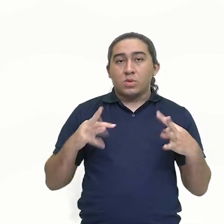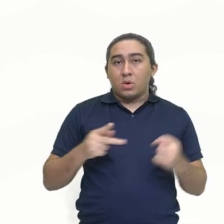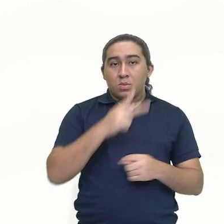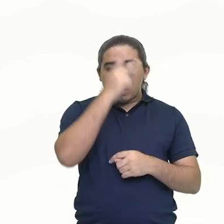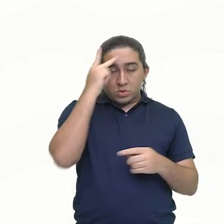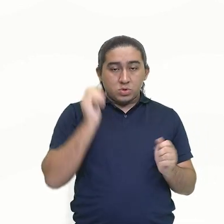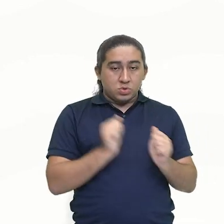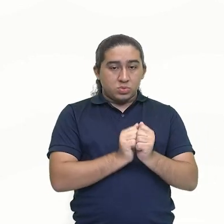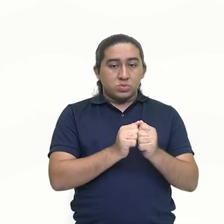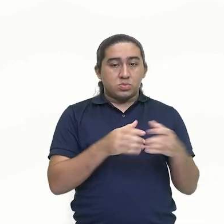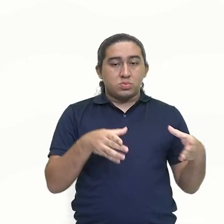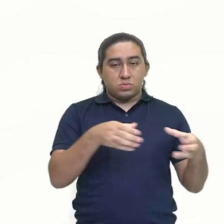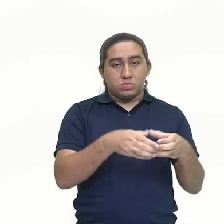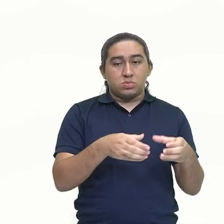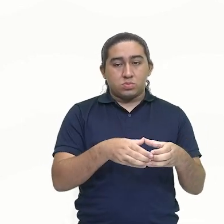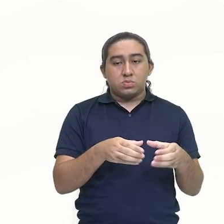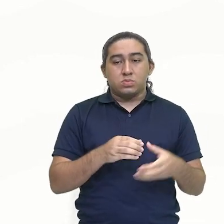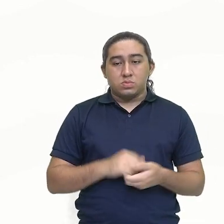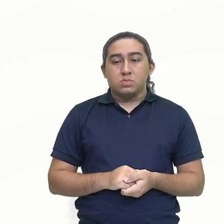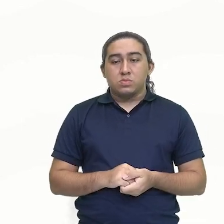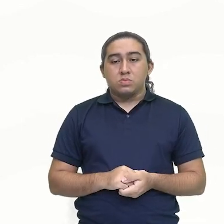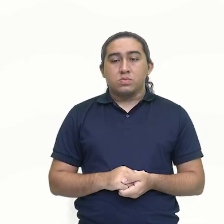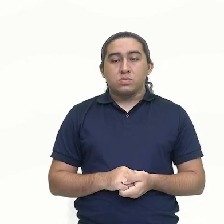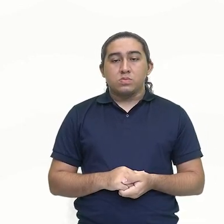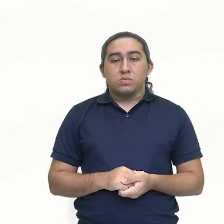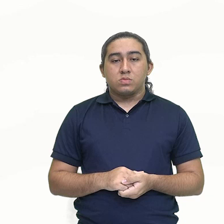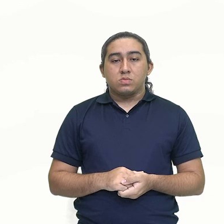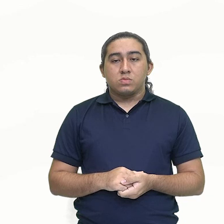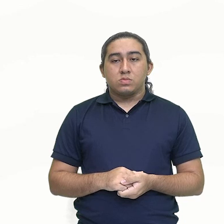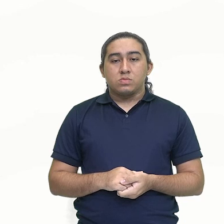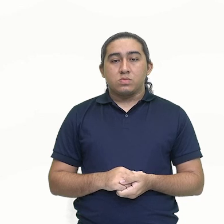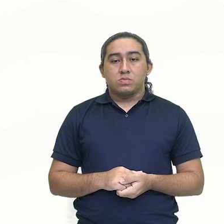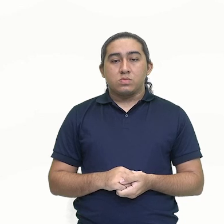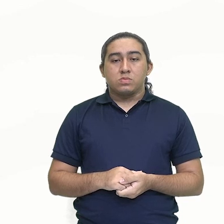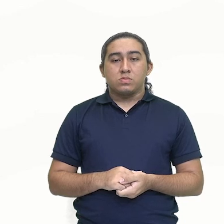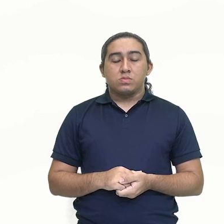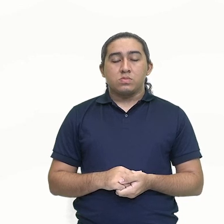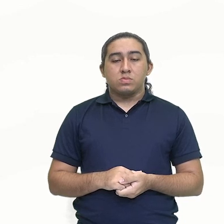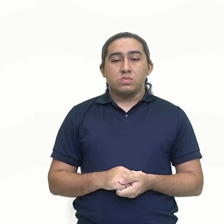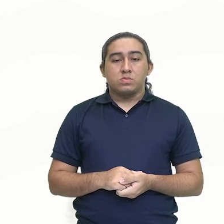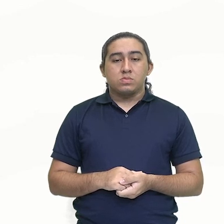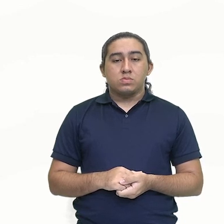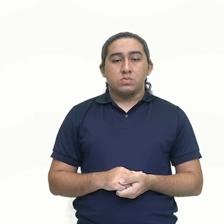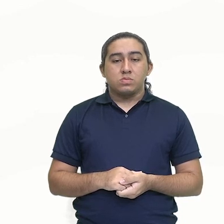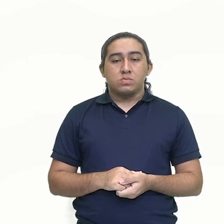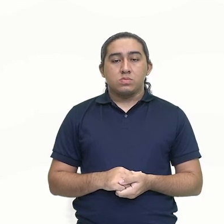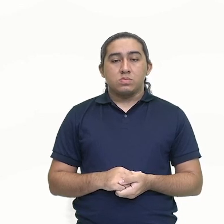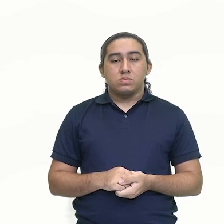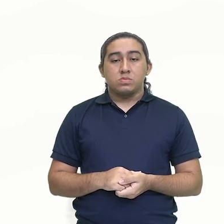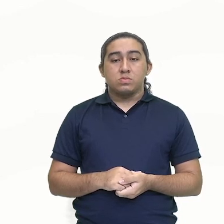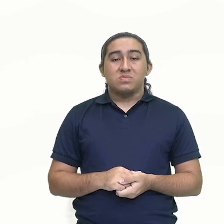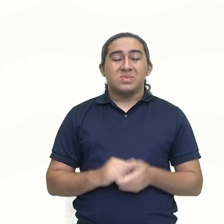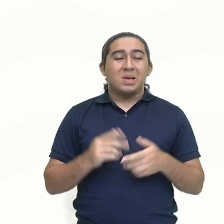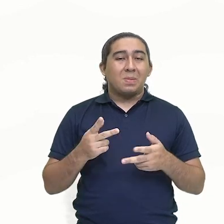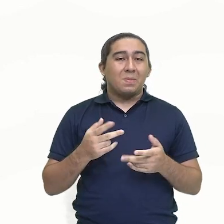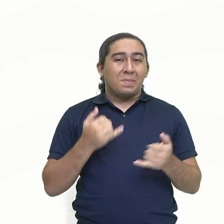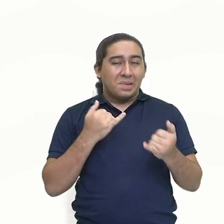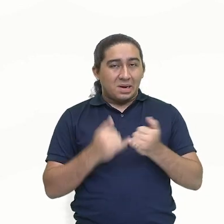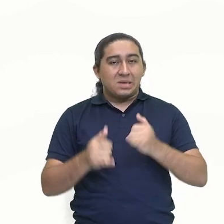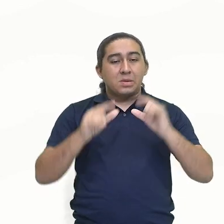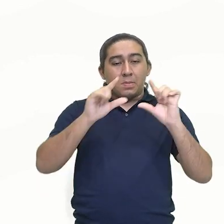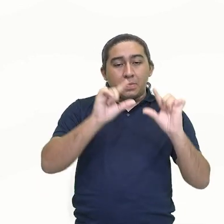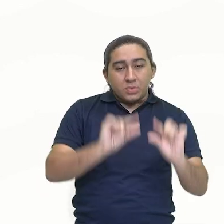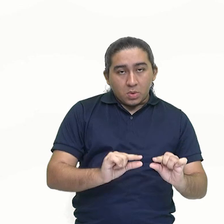né? Toda a população, renda per capita ali, toda a população. Então, esse resultado ele piora um pouco, porque ele